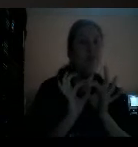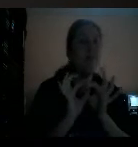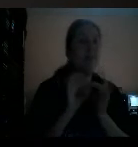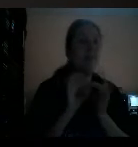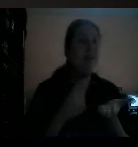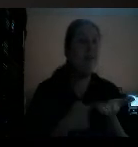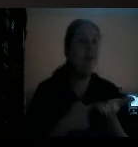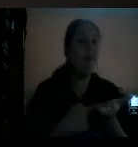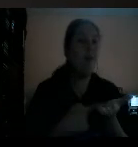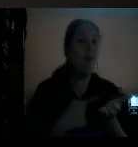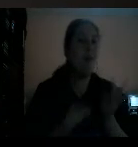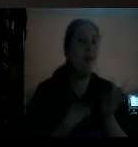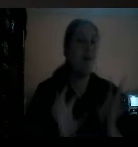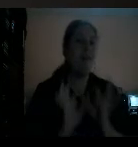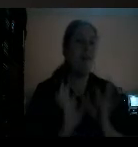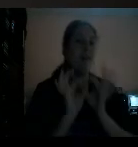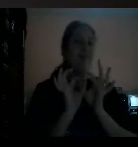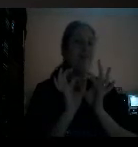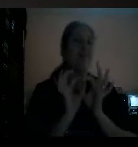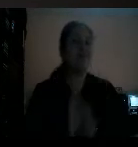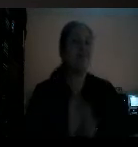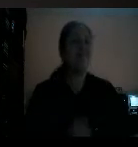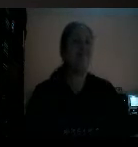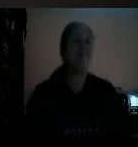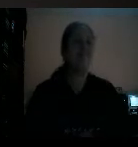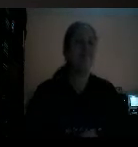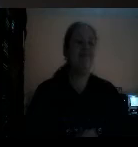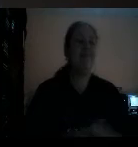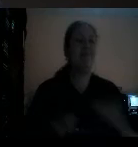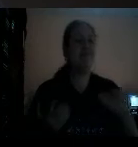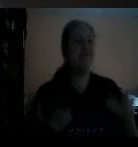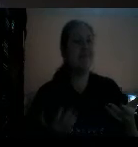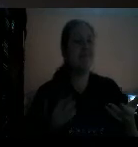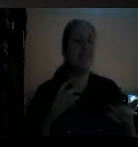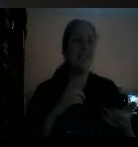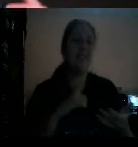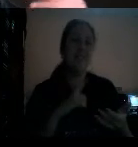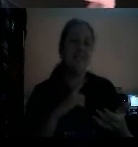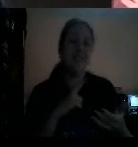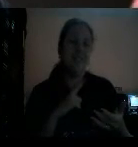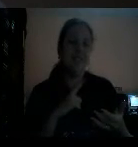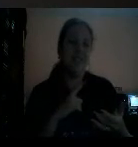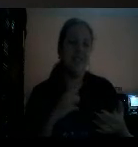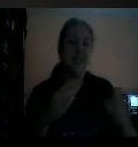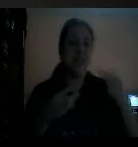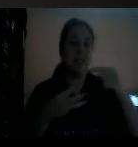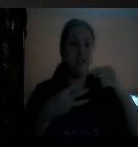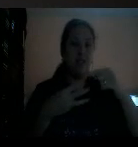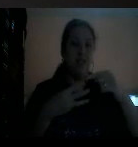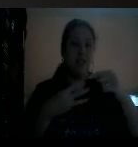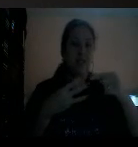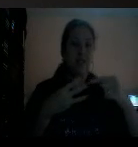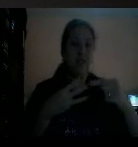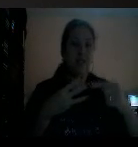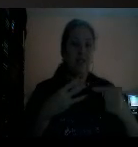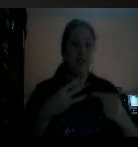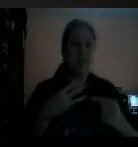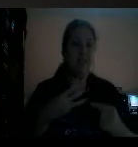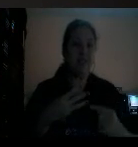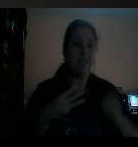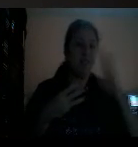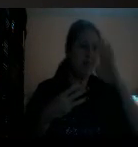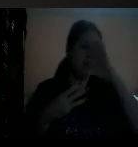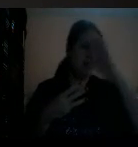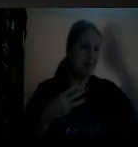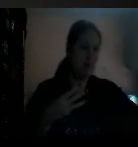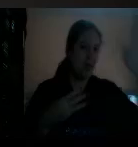Sendo assim, nós temos o quê? A percepção dos três principais teóricos aí de quem? Nossa